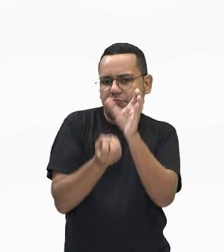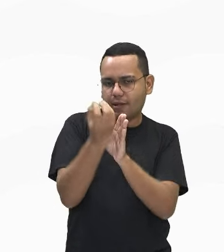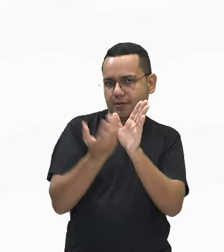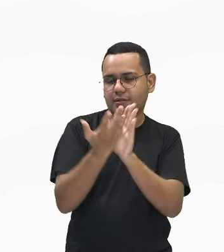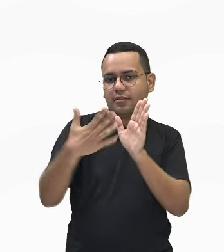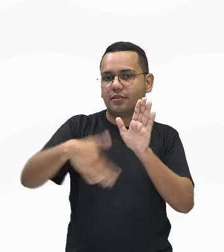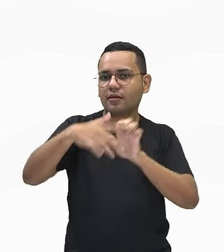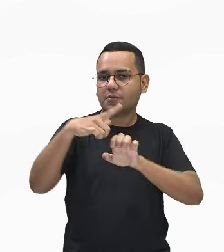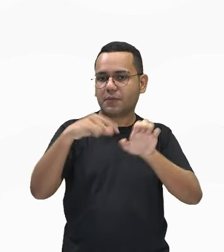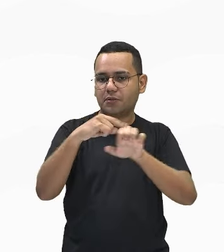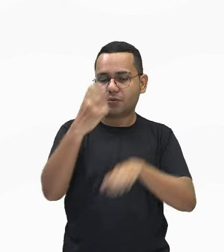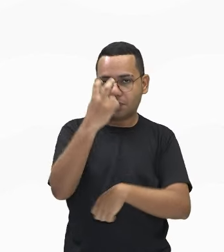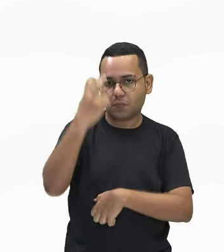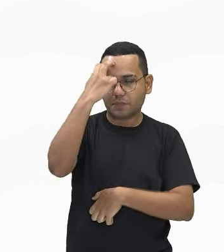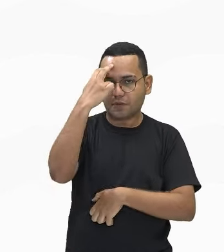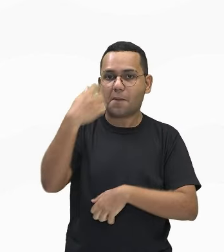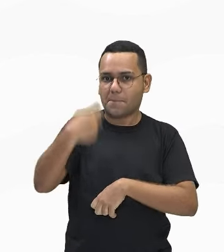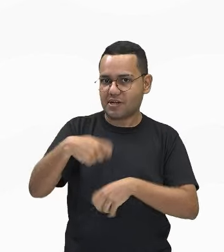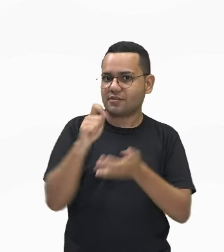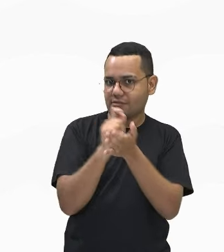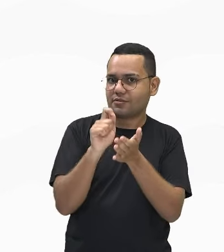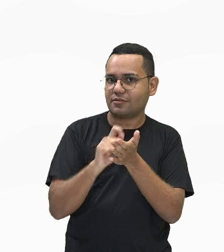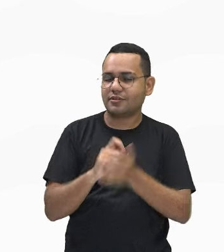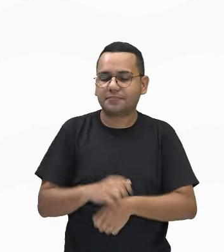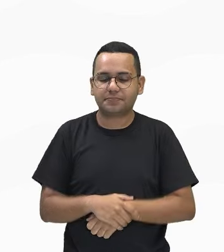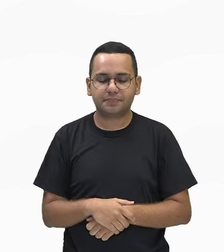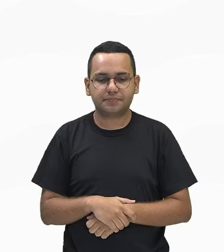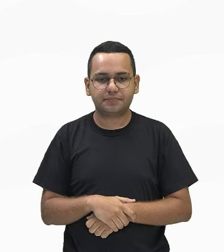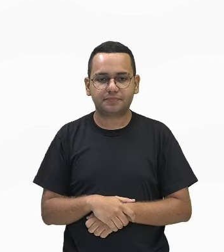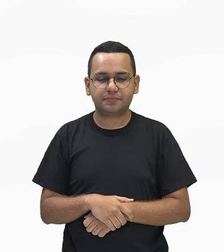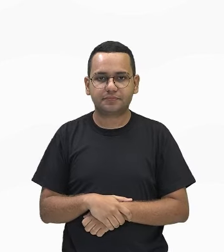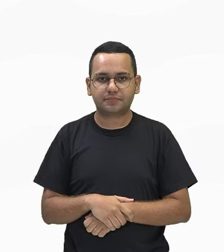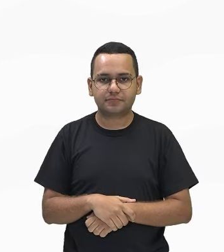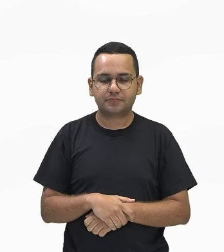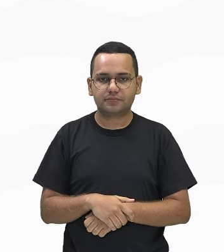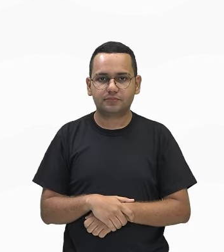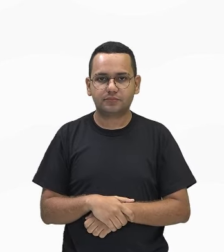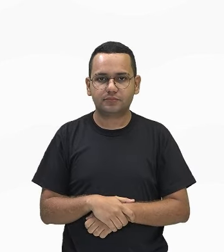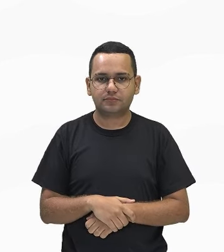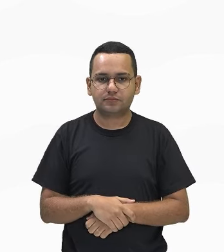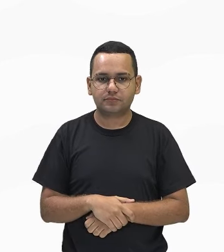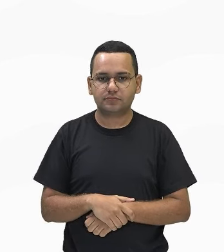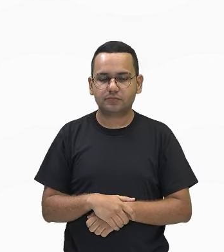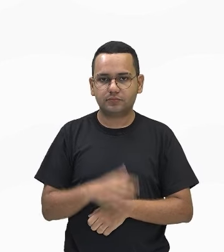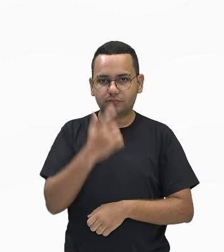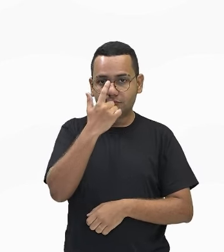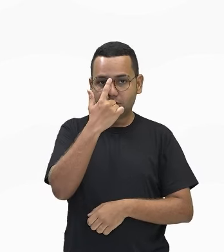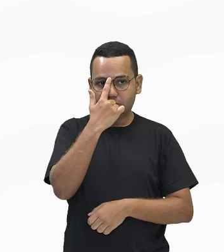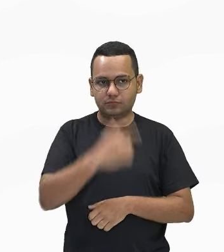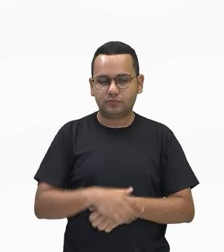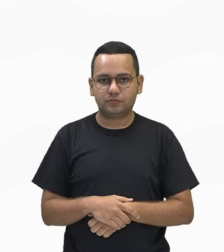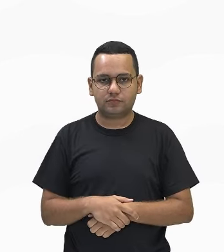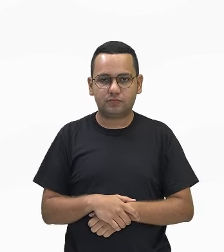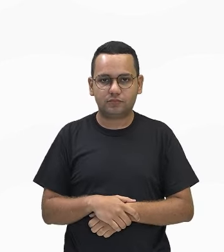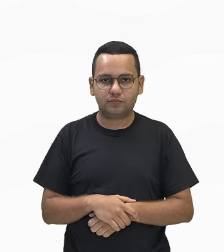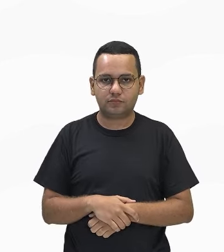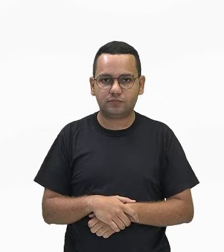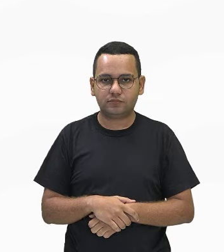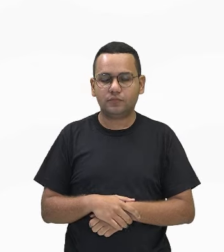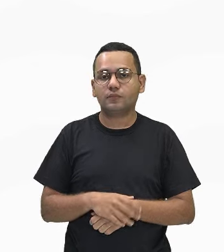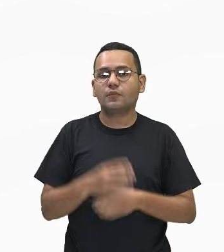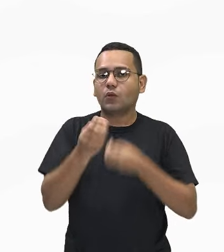anota, é bom, né? Claro, vamos começar a colocar algumas dicas, anotem Isso, aí. olha aí, ó. Que a gente está conversando bastante sobre como a gente pode